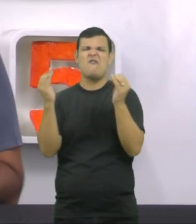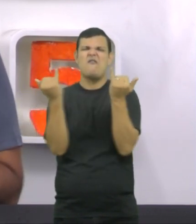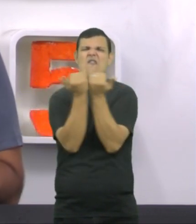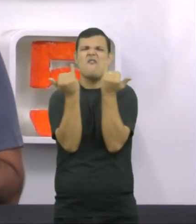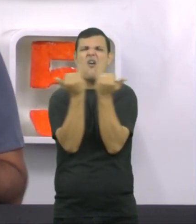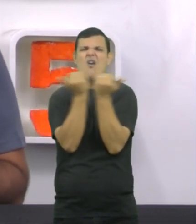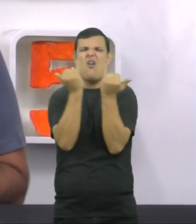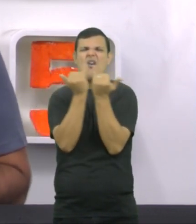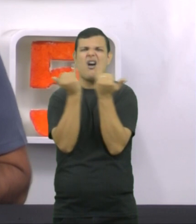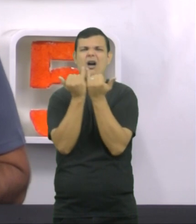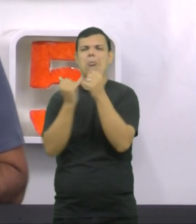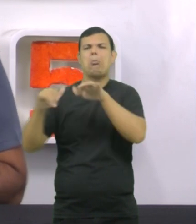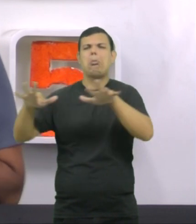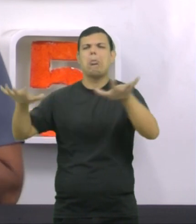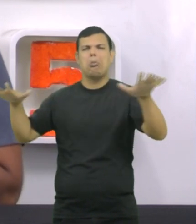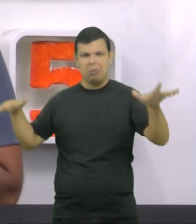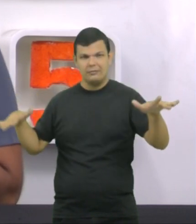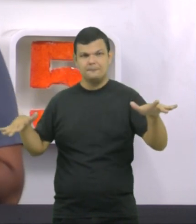amarela.